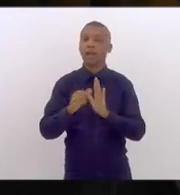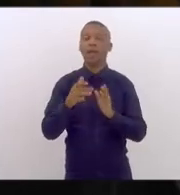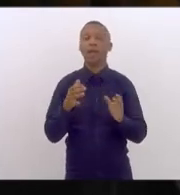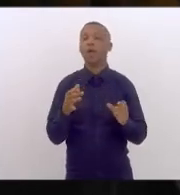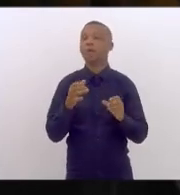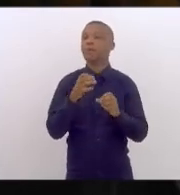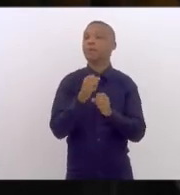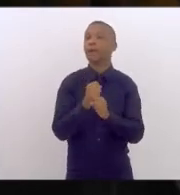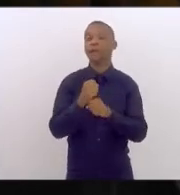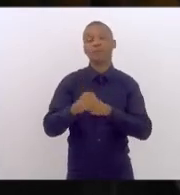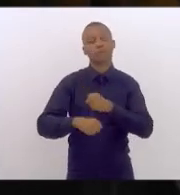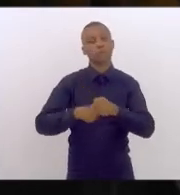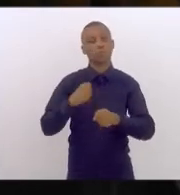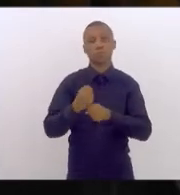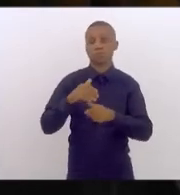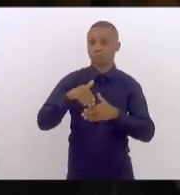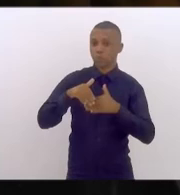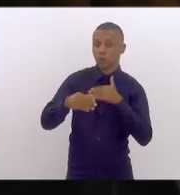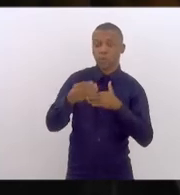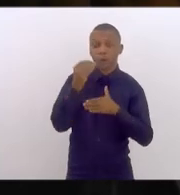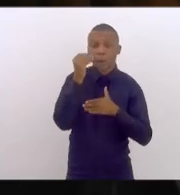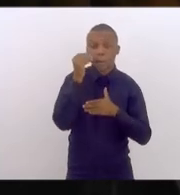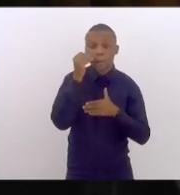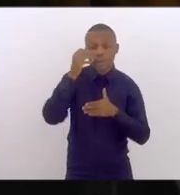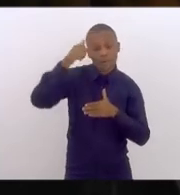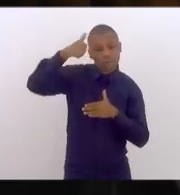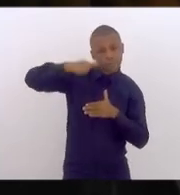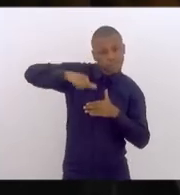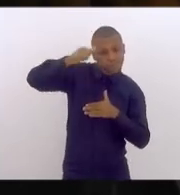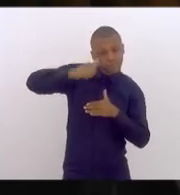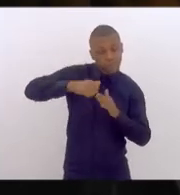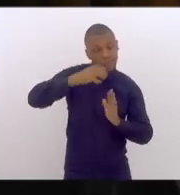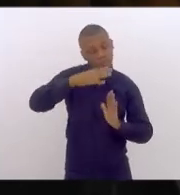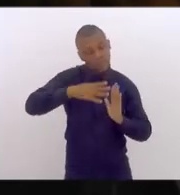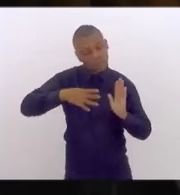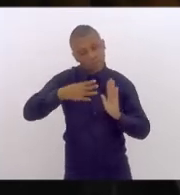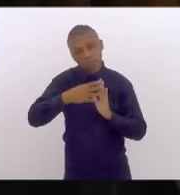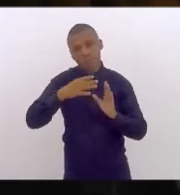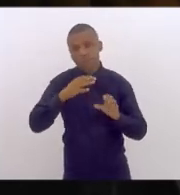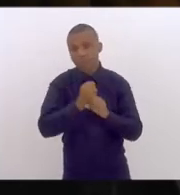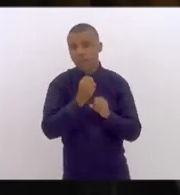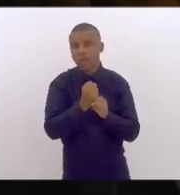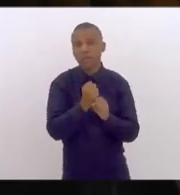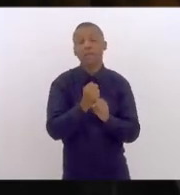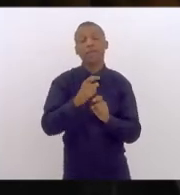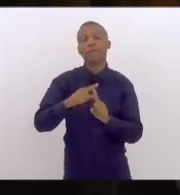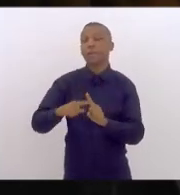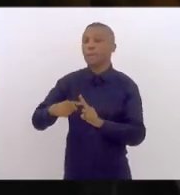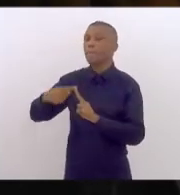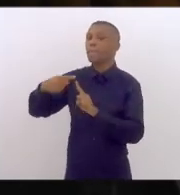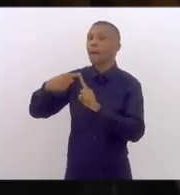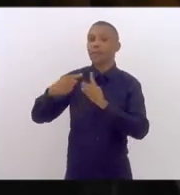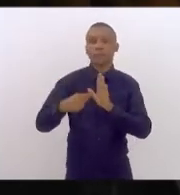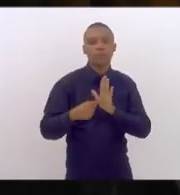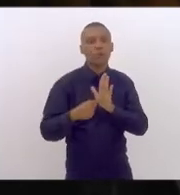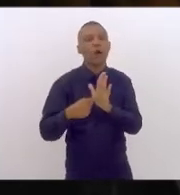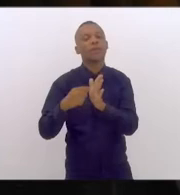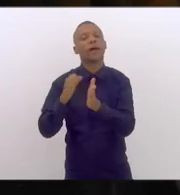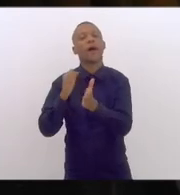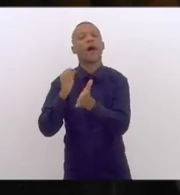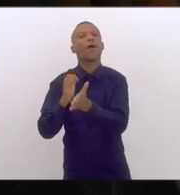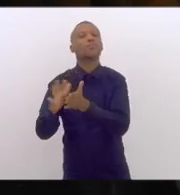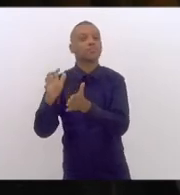a previsão das receitas e com a fixação das